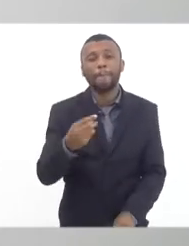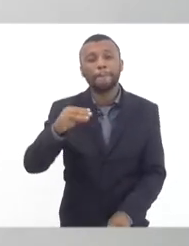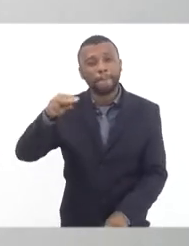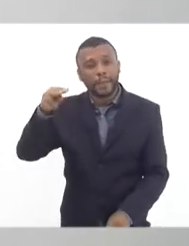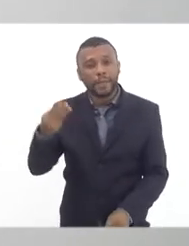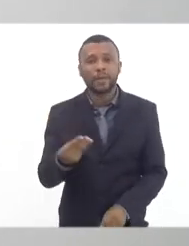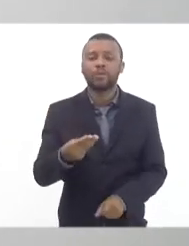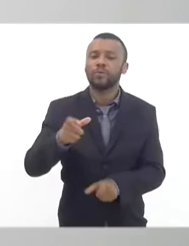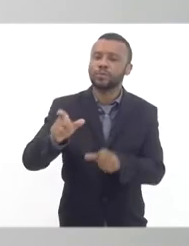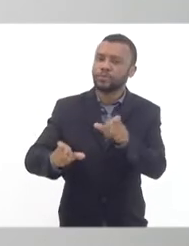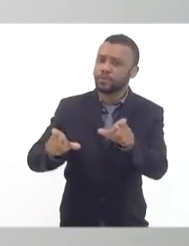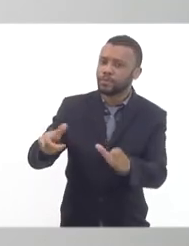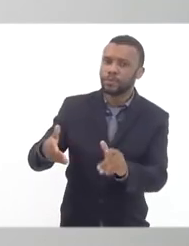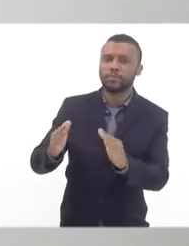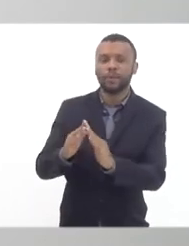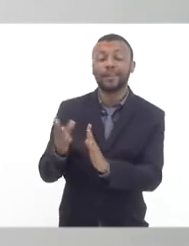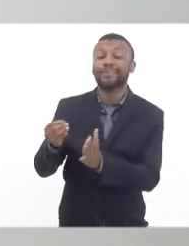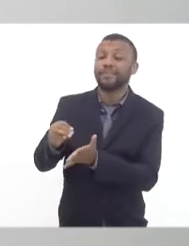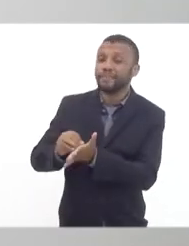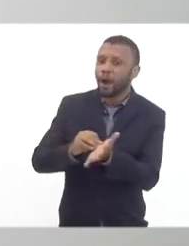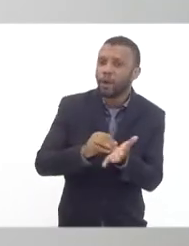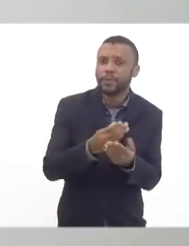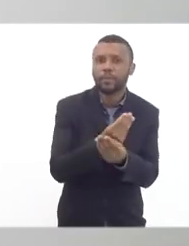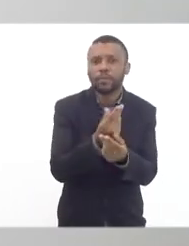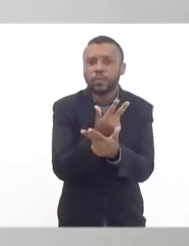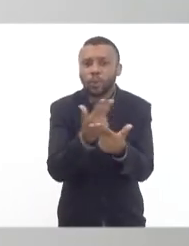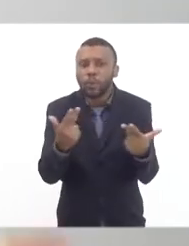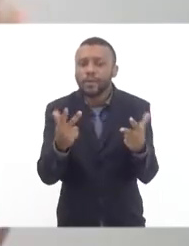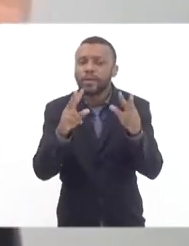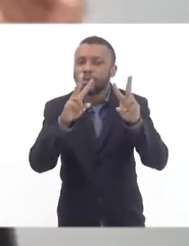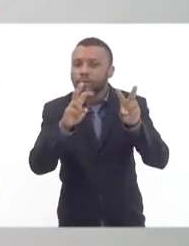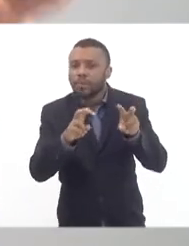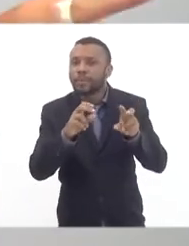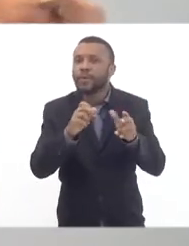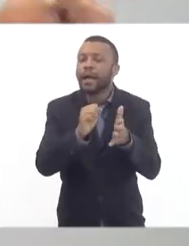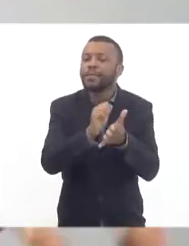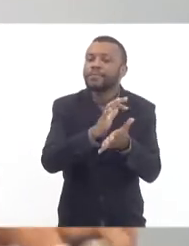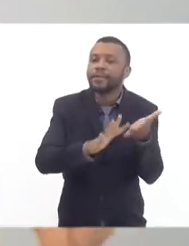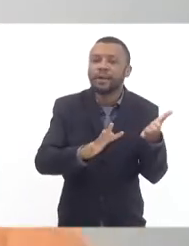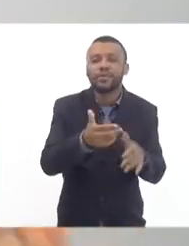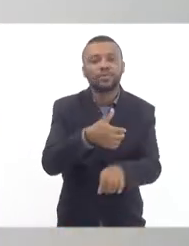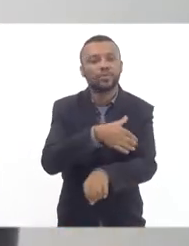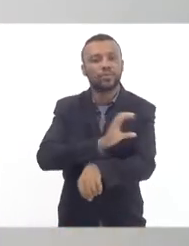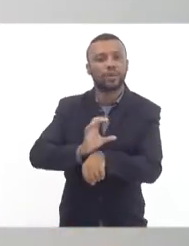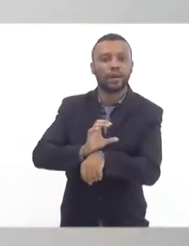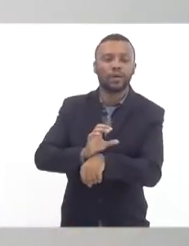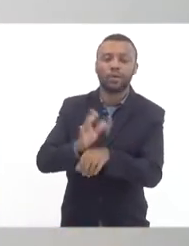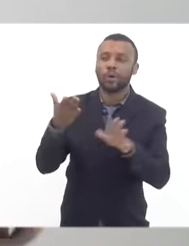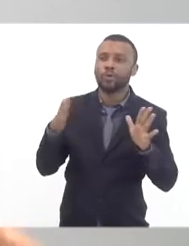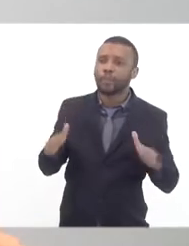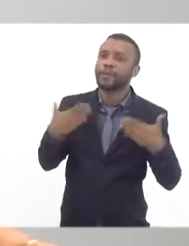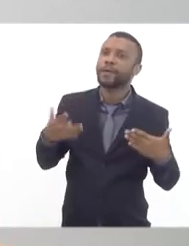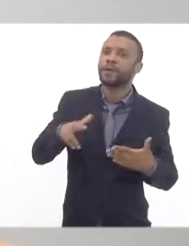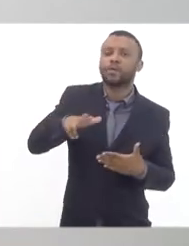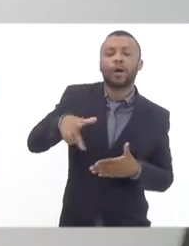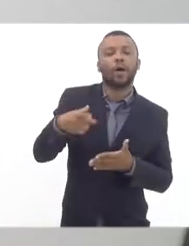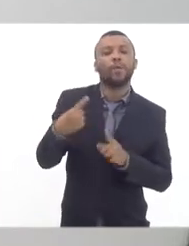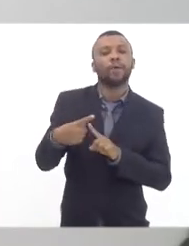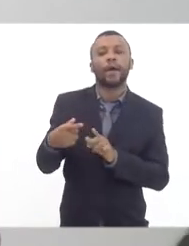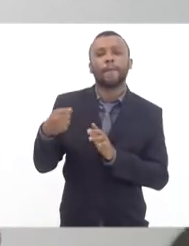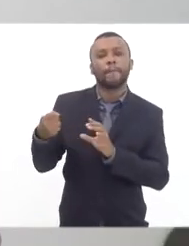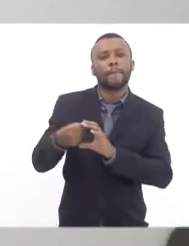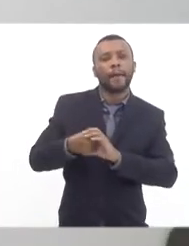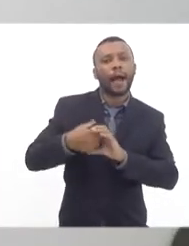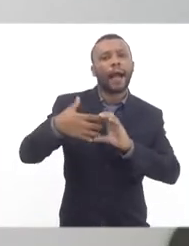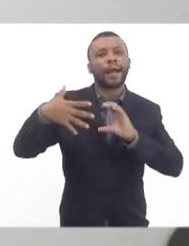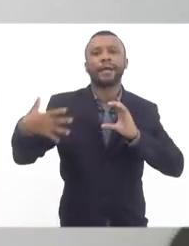tanta carência de atividade e de equipamentos de cultura, não é surpresa porque é típico já da nossa prefeitura